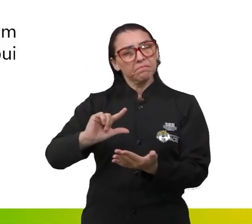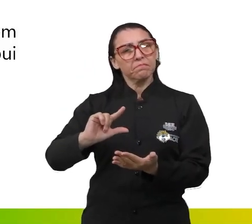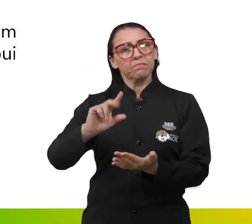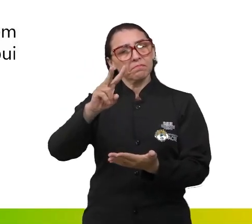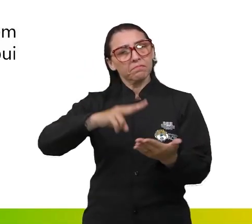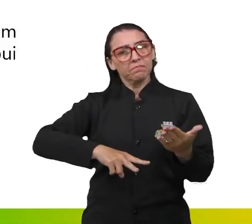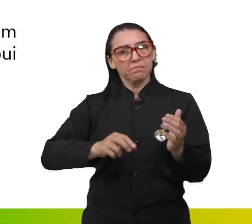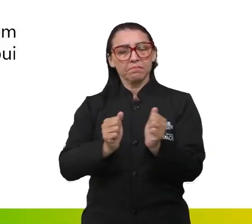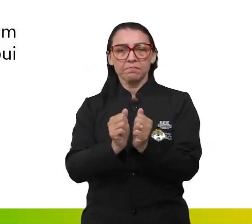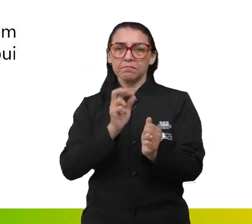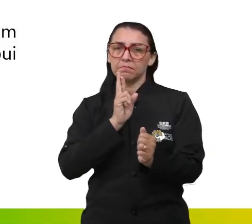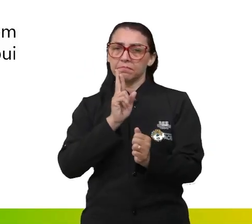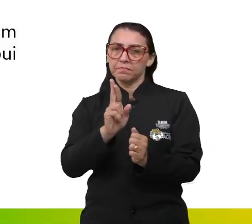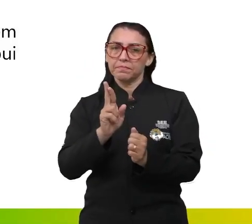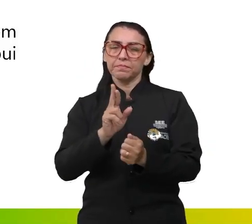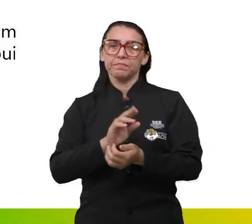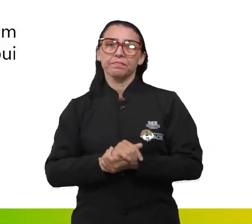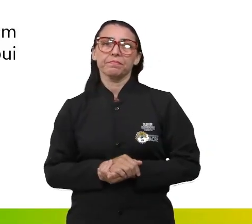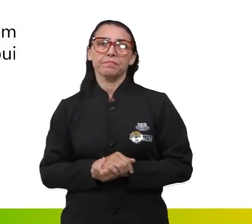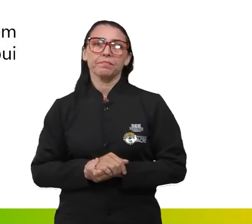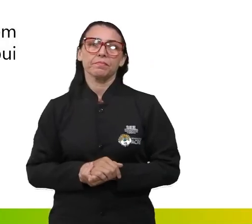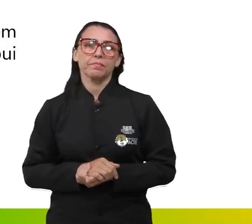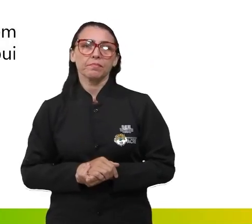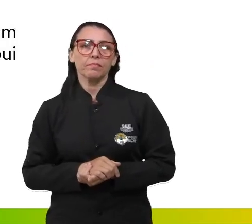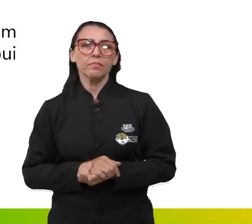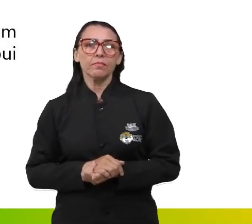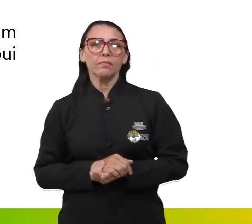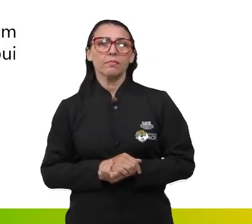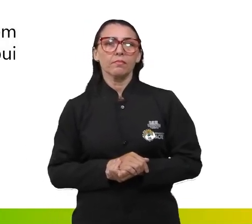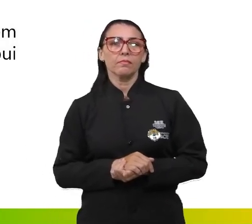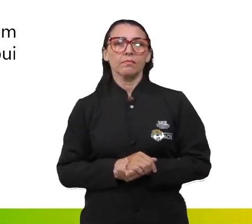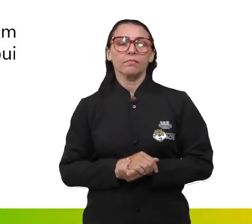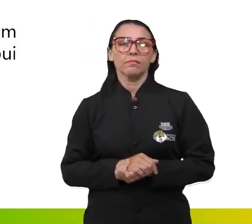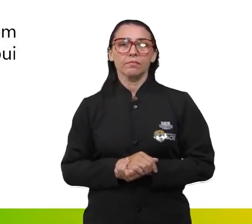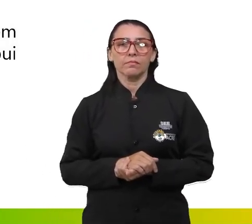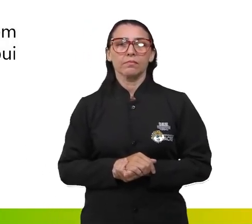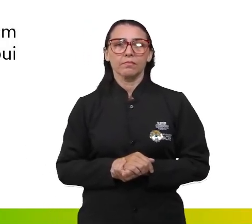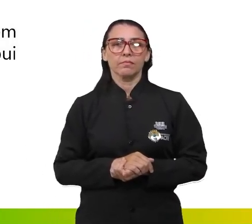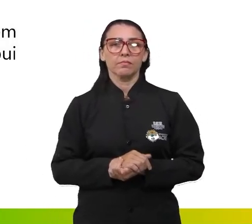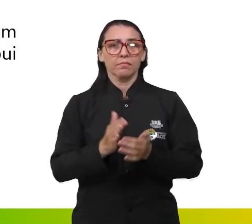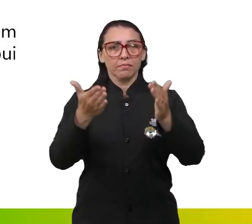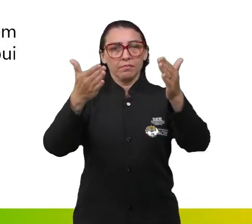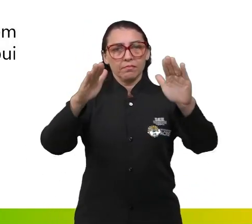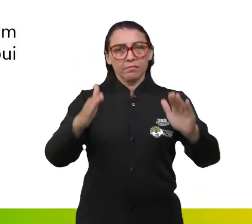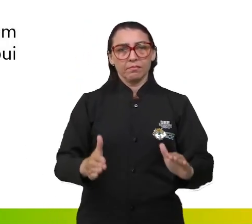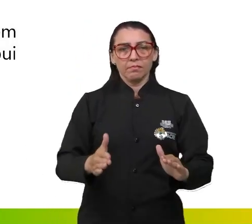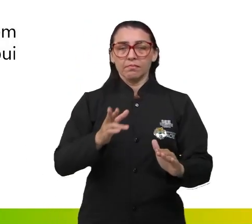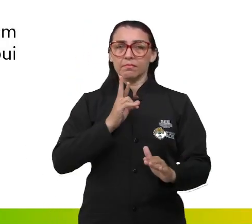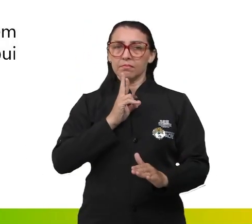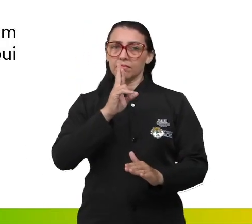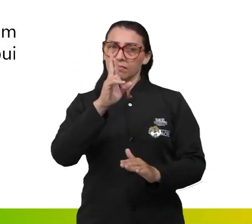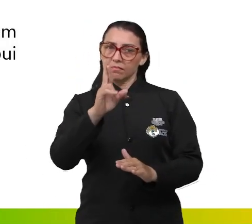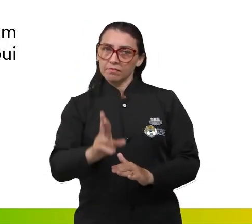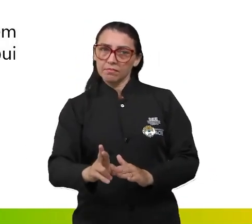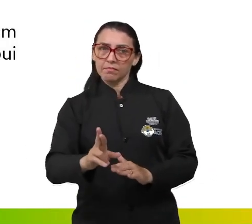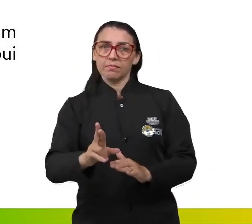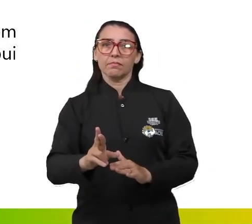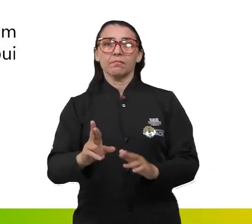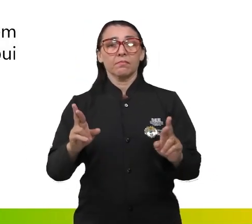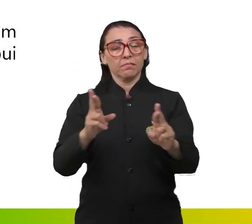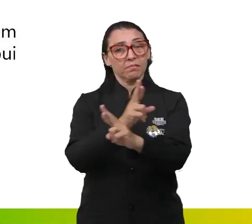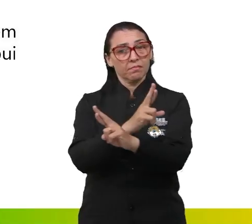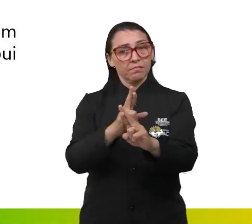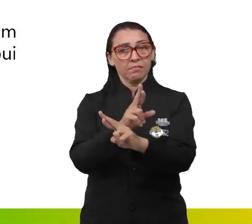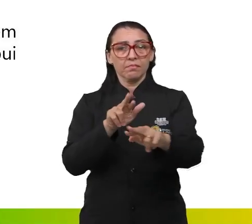vamos ler juntos para chegarmos aí à opção correta. A nossa atividade diz o seguinte: analise as afirmações